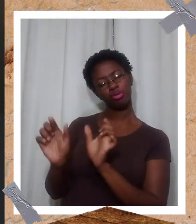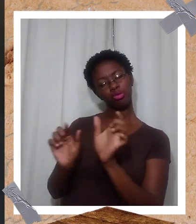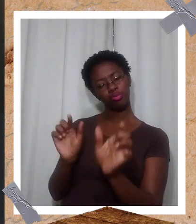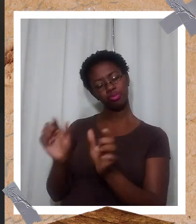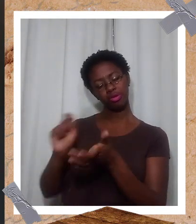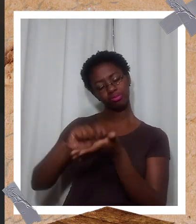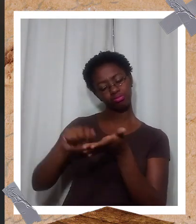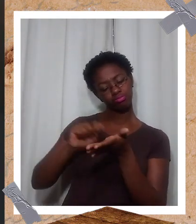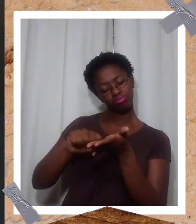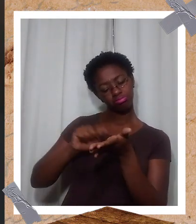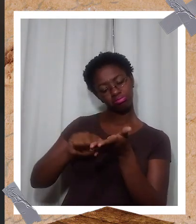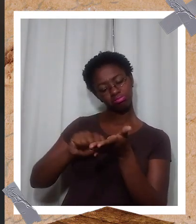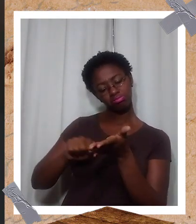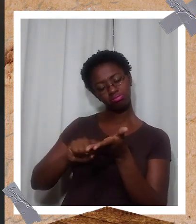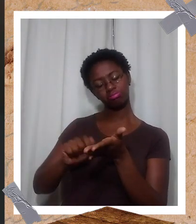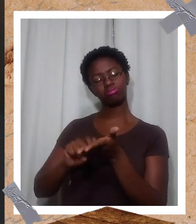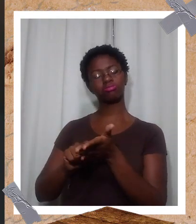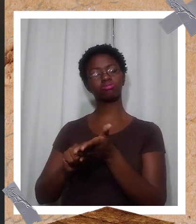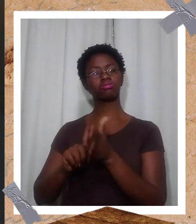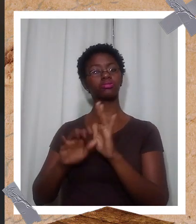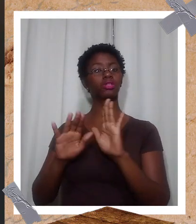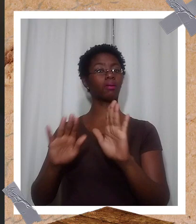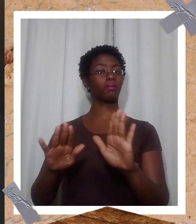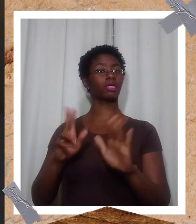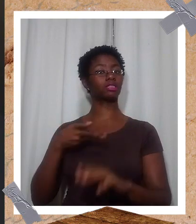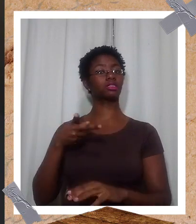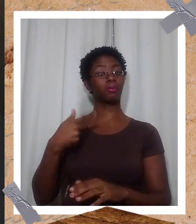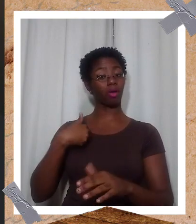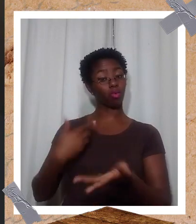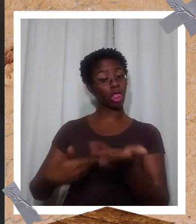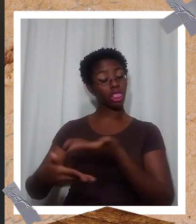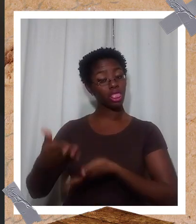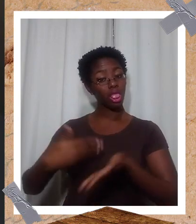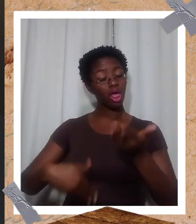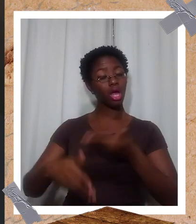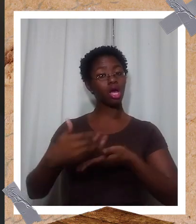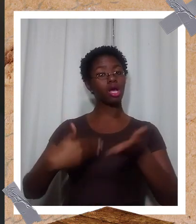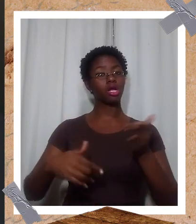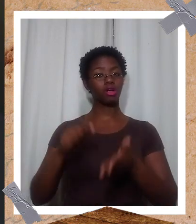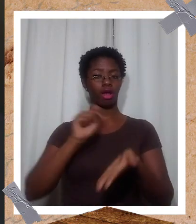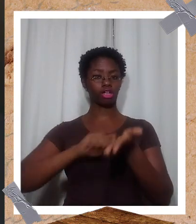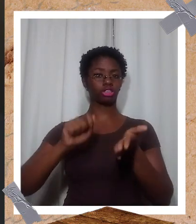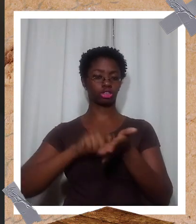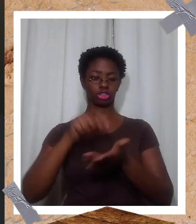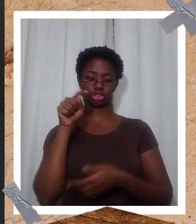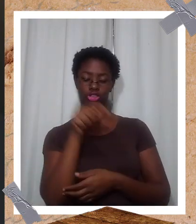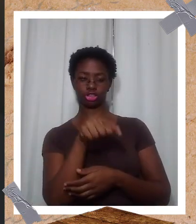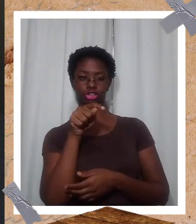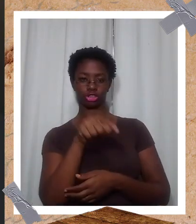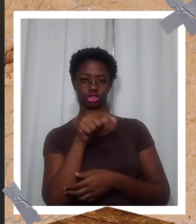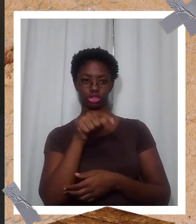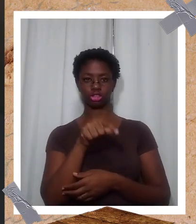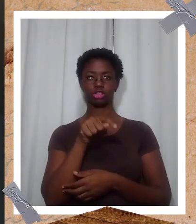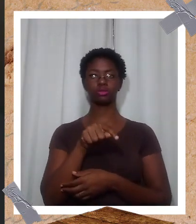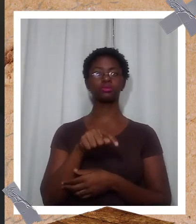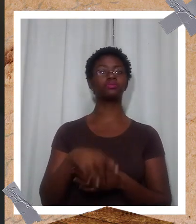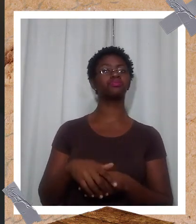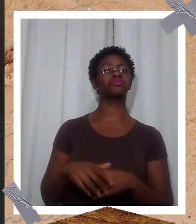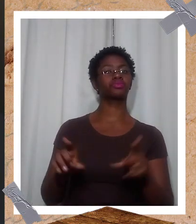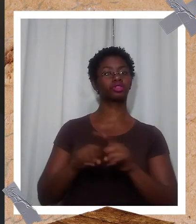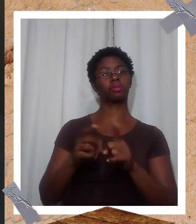a cada momento que eu interagia com essa escrita desses contos, ou